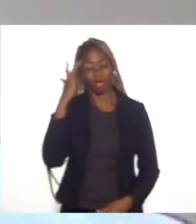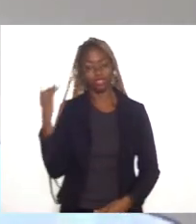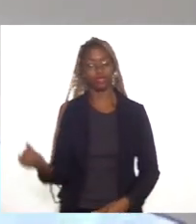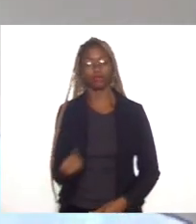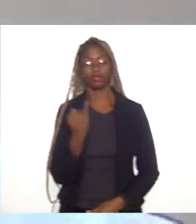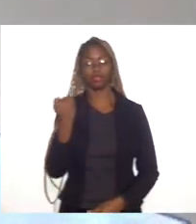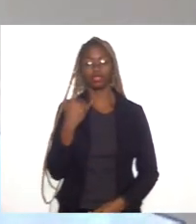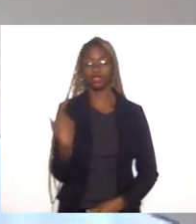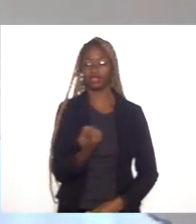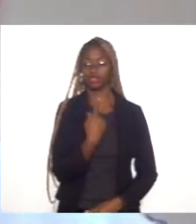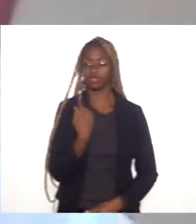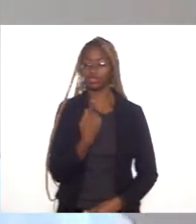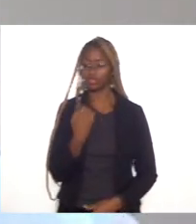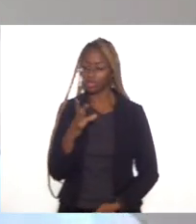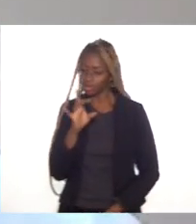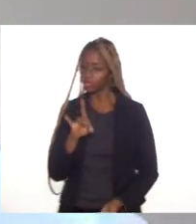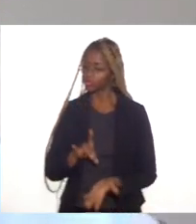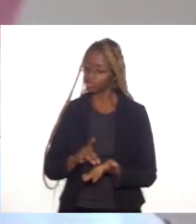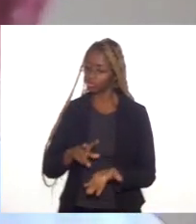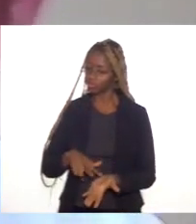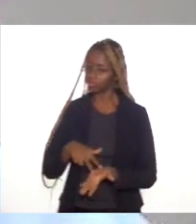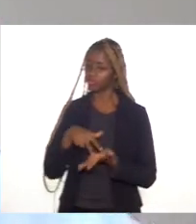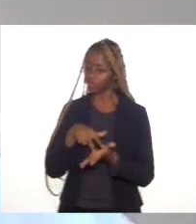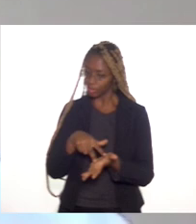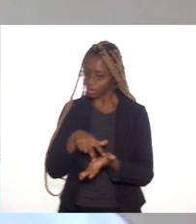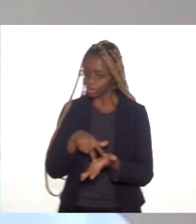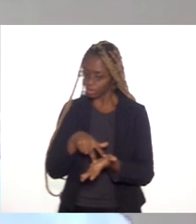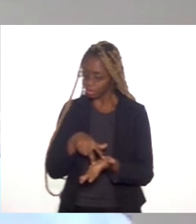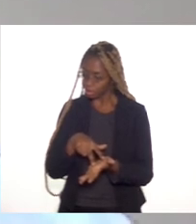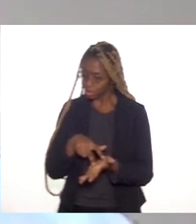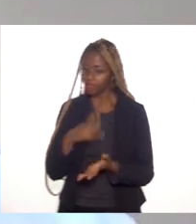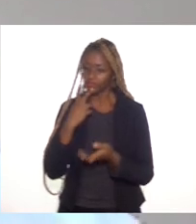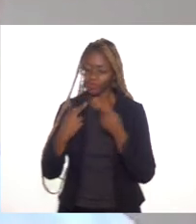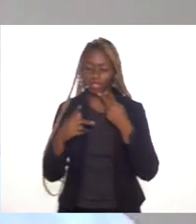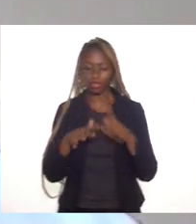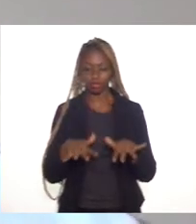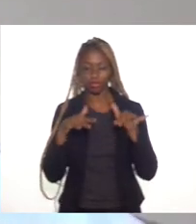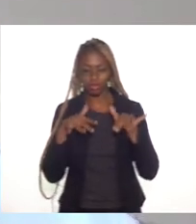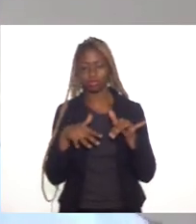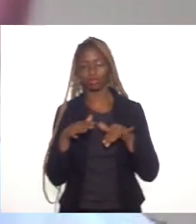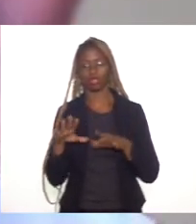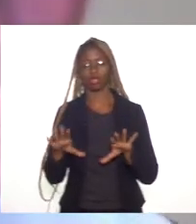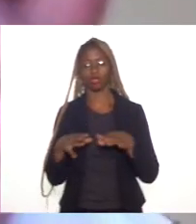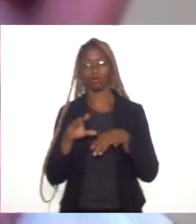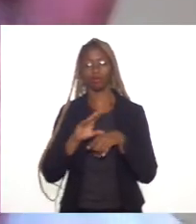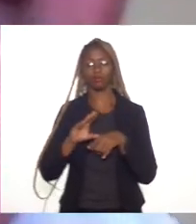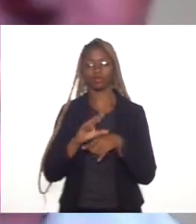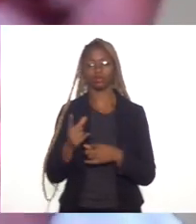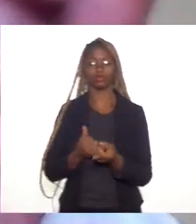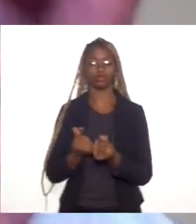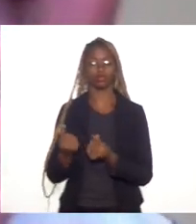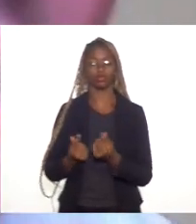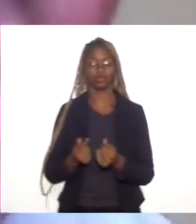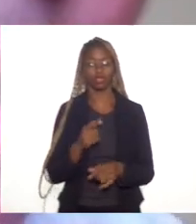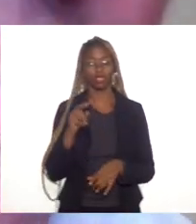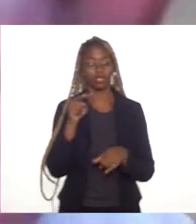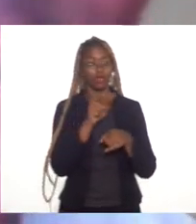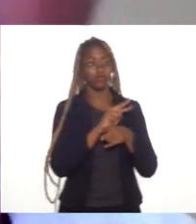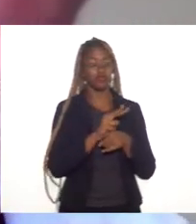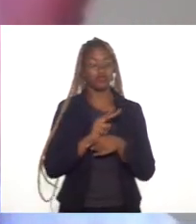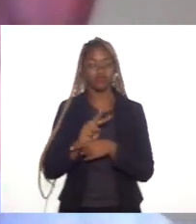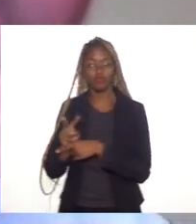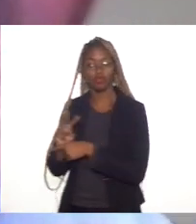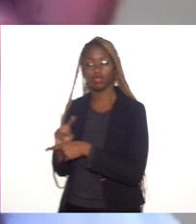dar mais efetividade, e hoje falando sobre isso na audiência da Comissão de Tributação, ao monitoramento das